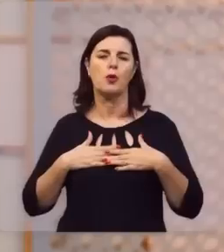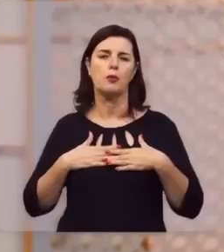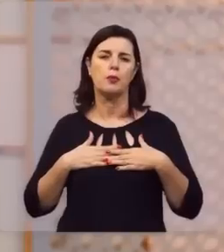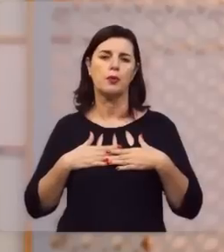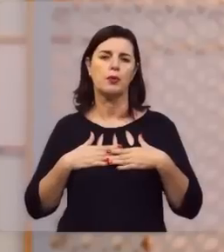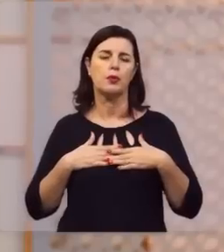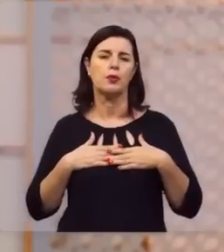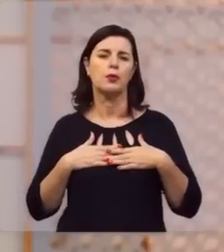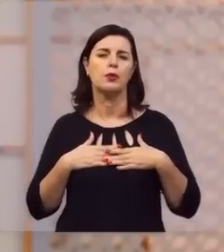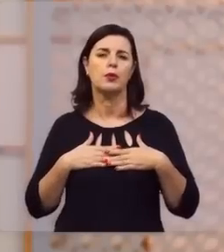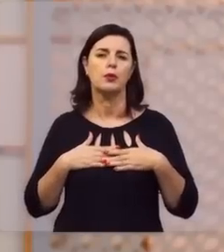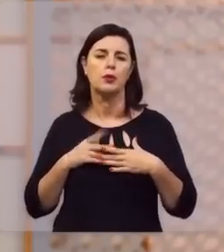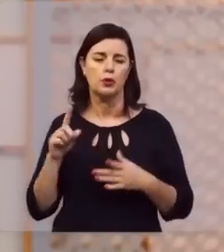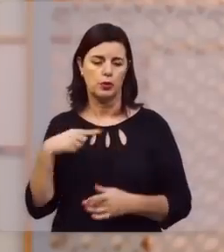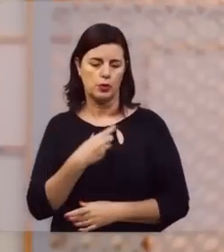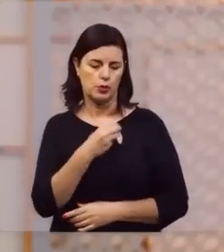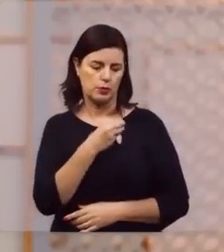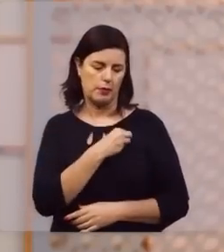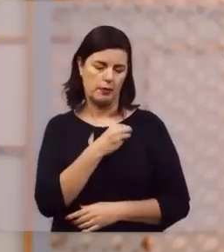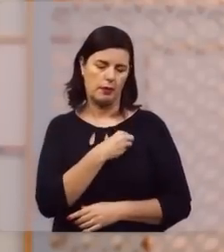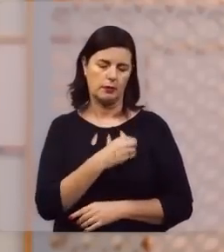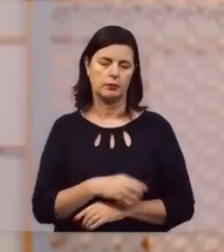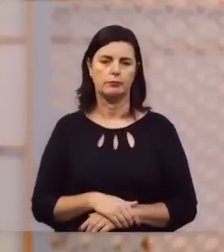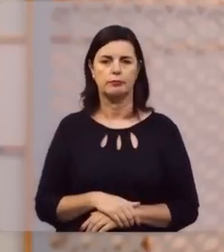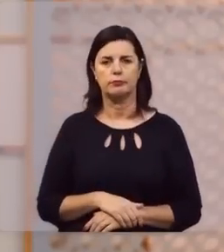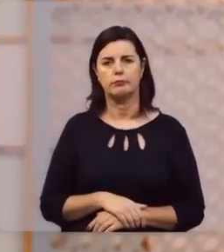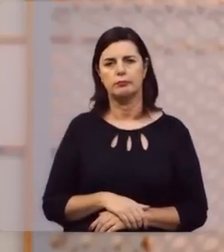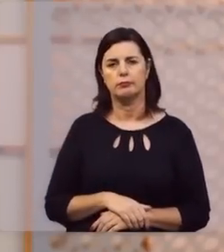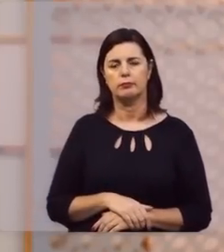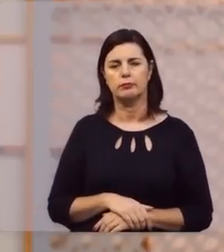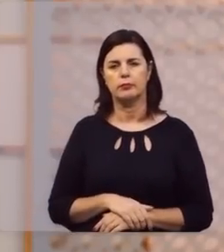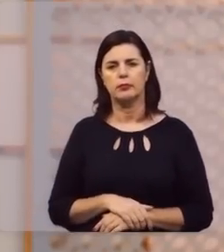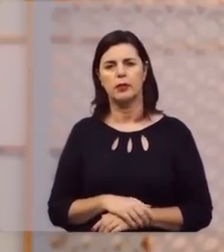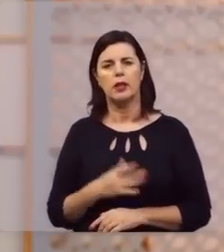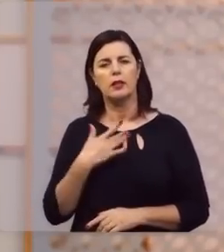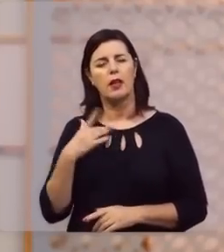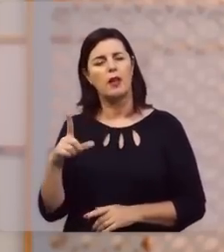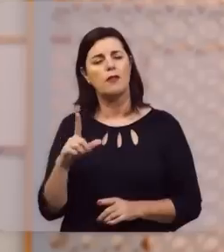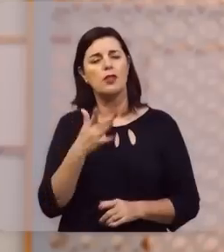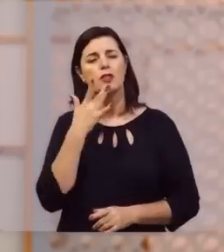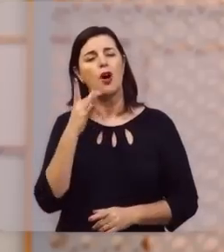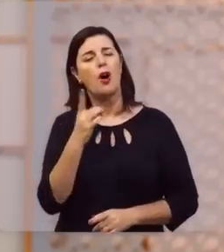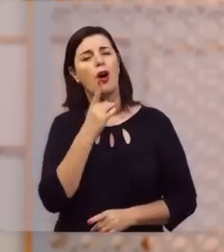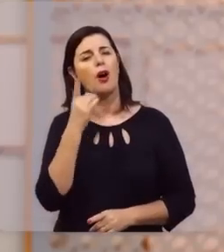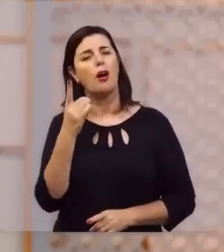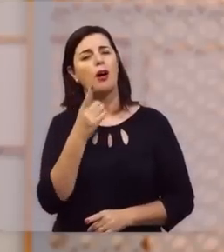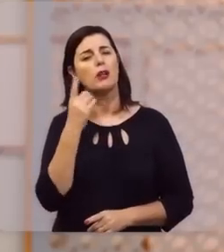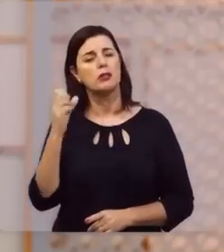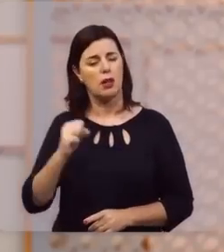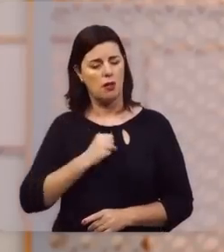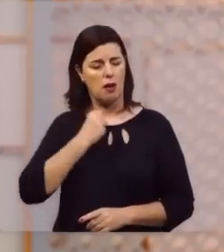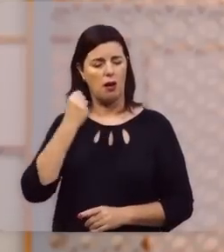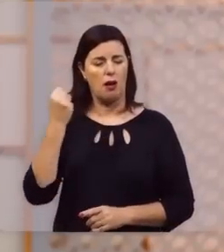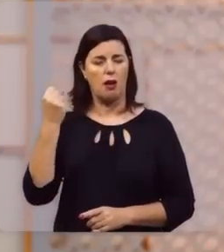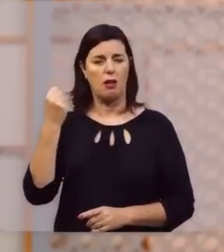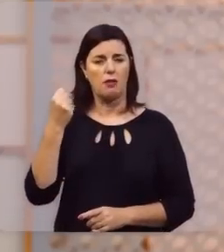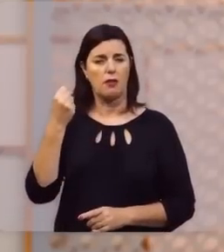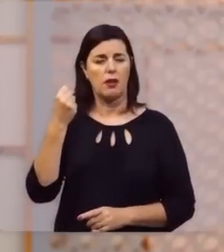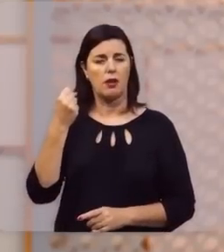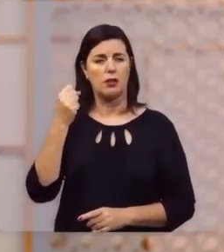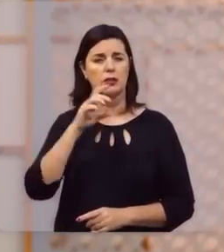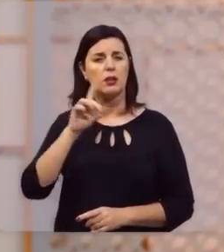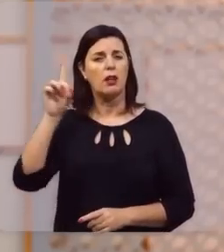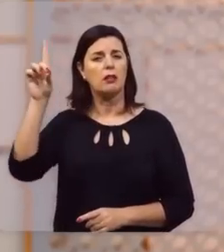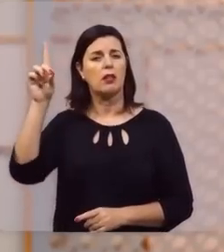no Madeiro os nossos pecados ali ele bebeu sozinho O Cálice Amargo da Ira de Deus